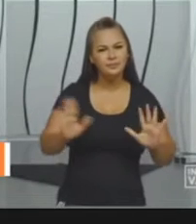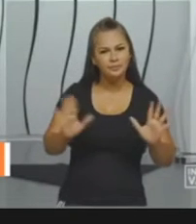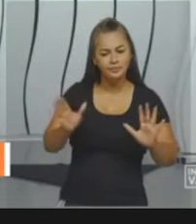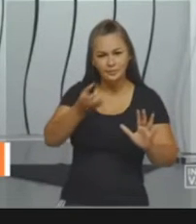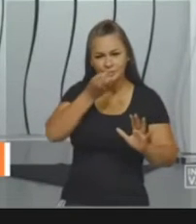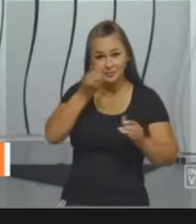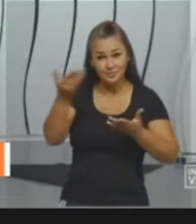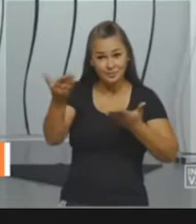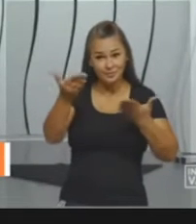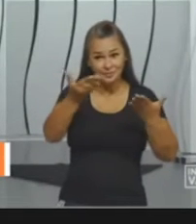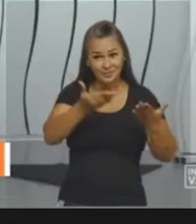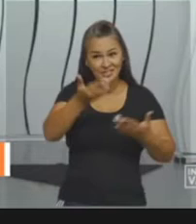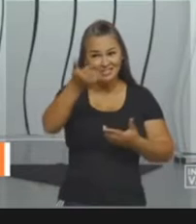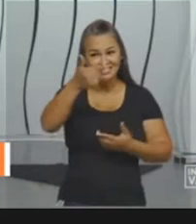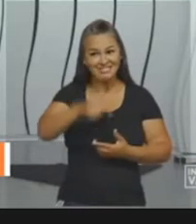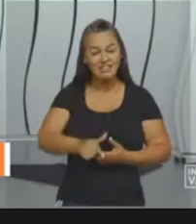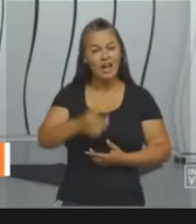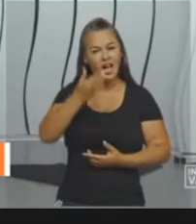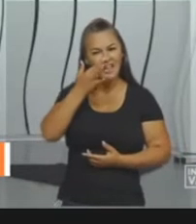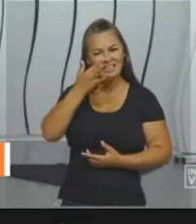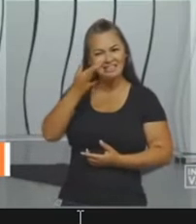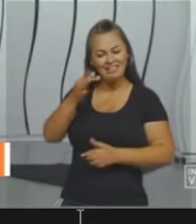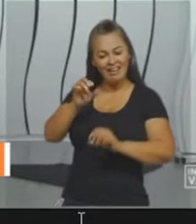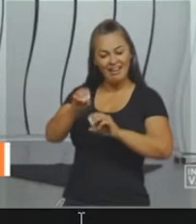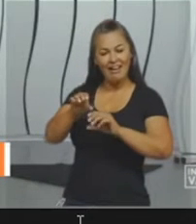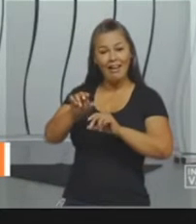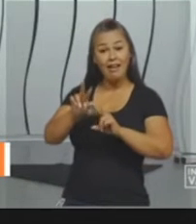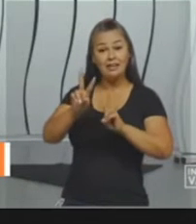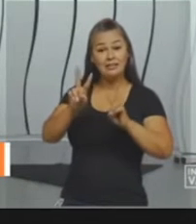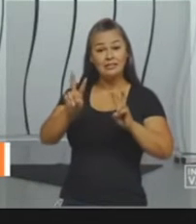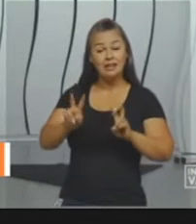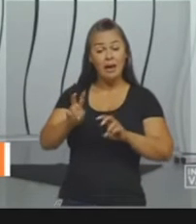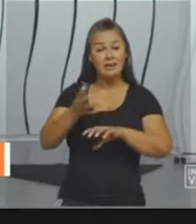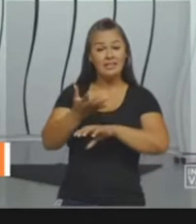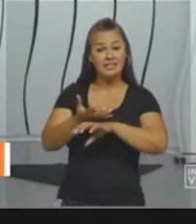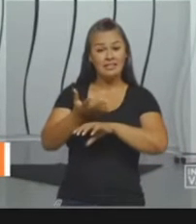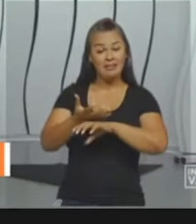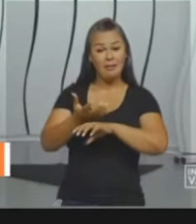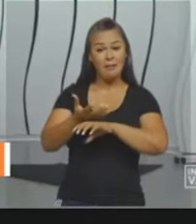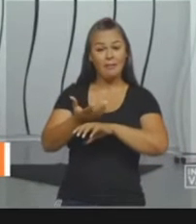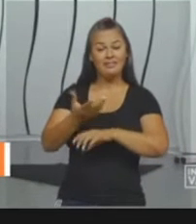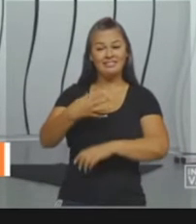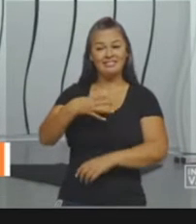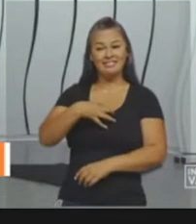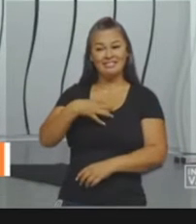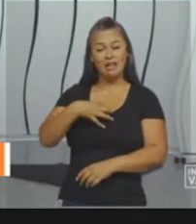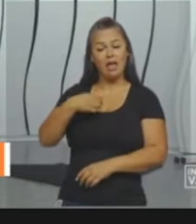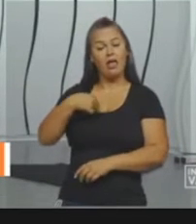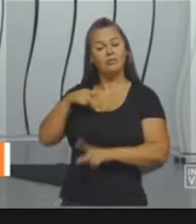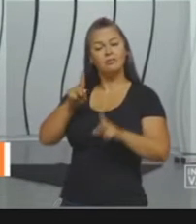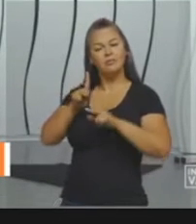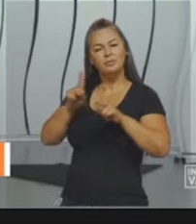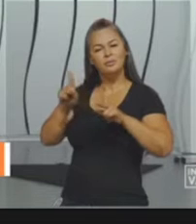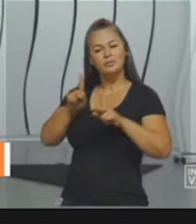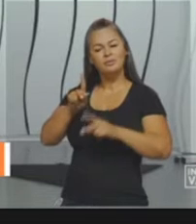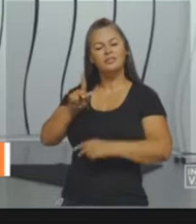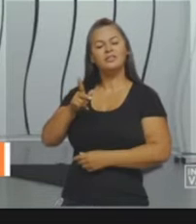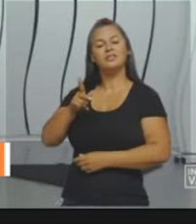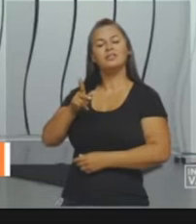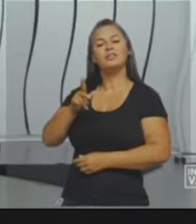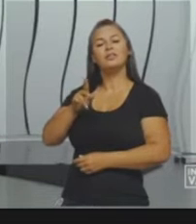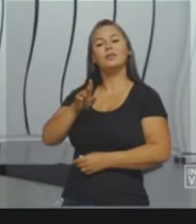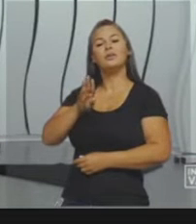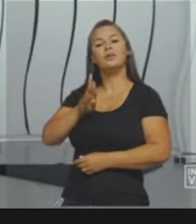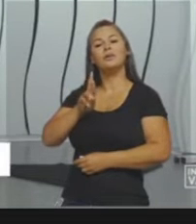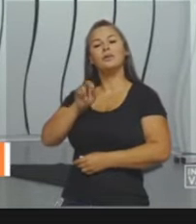Seja bem-vindo a mais um Se Liga na Educação de Ciências. Meu nome é Bruno Galvão, eu sou o seu professor de ciências que vou falar hoje